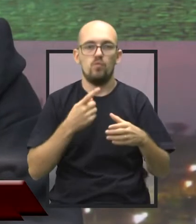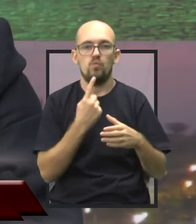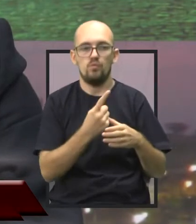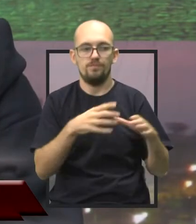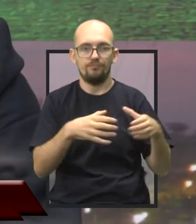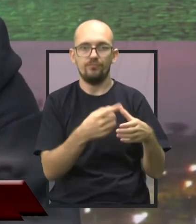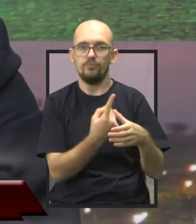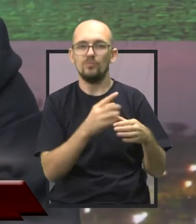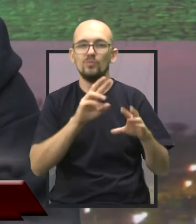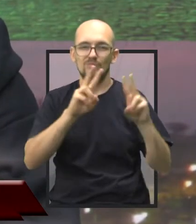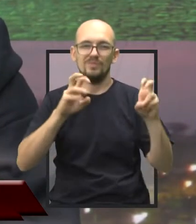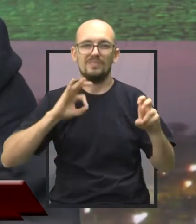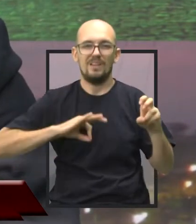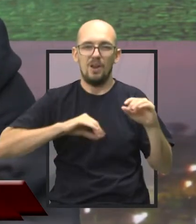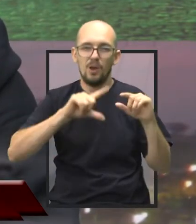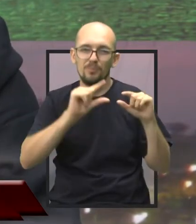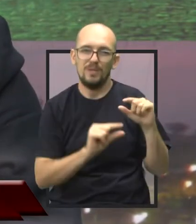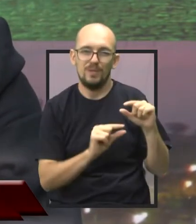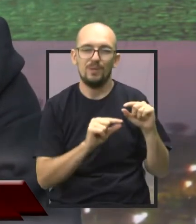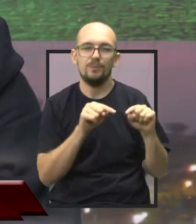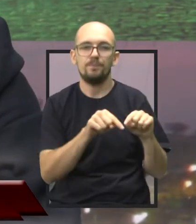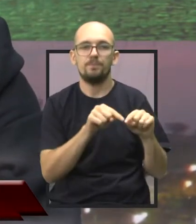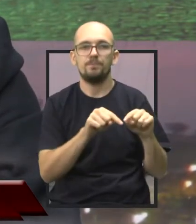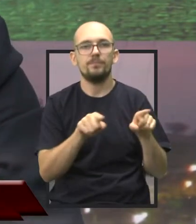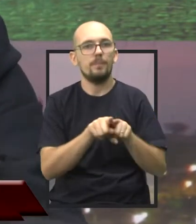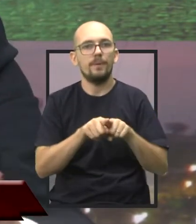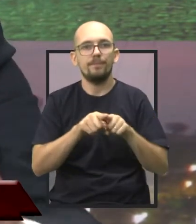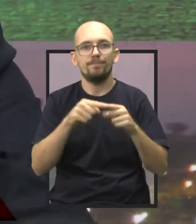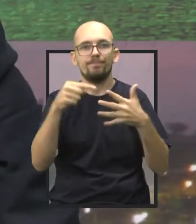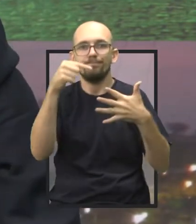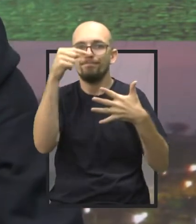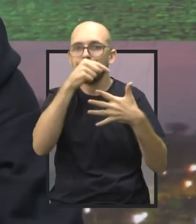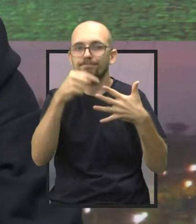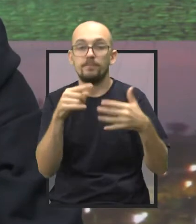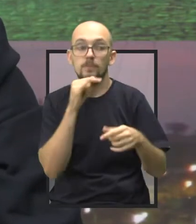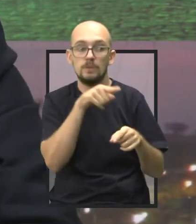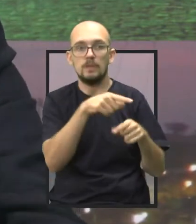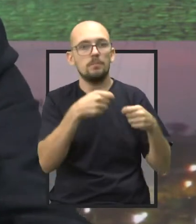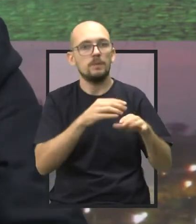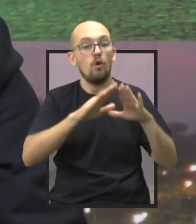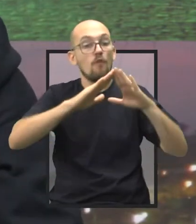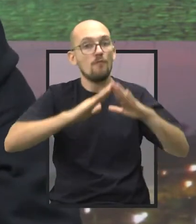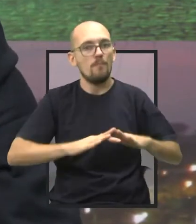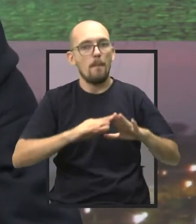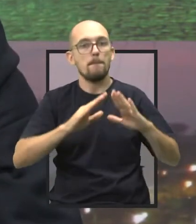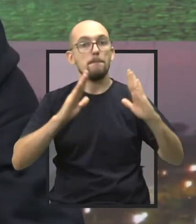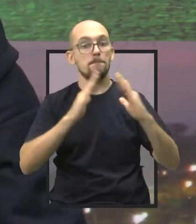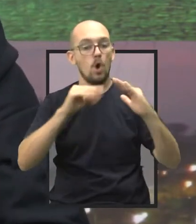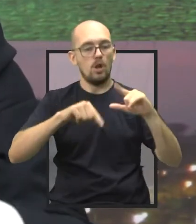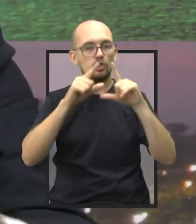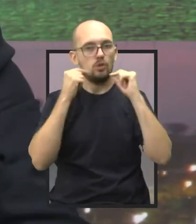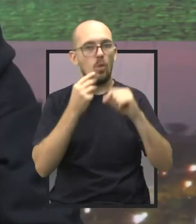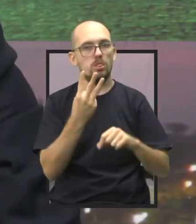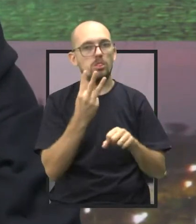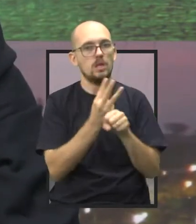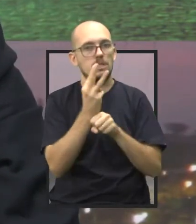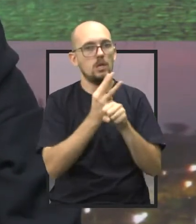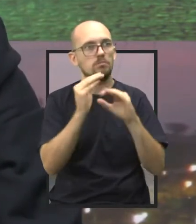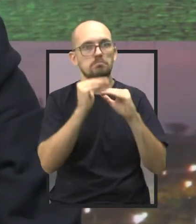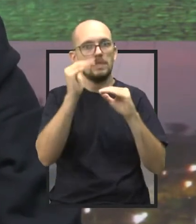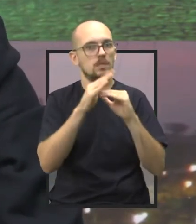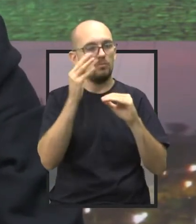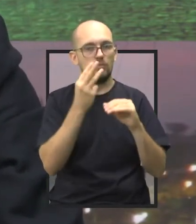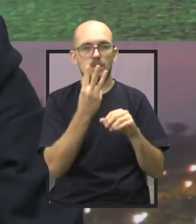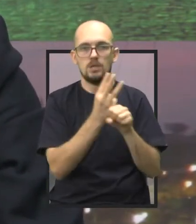relação a critérios, né? Por exemplo, critérios de morar 3 anos em Jaú, no mínimo 3 anos em Jaú, isso é votado no